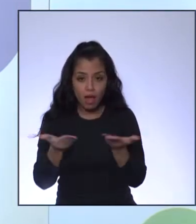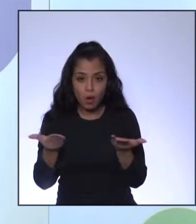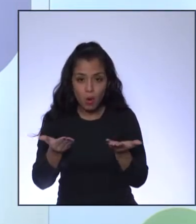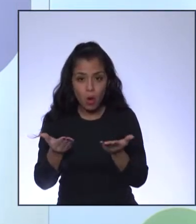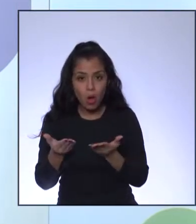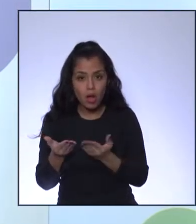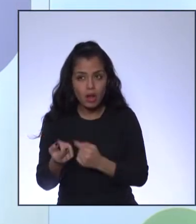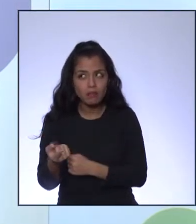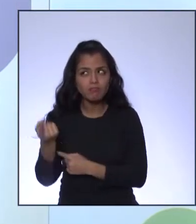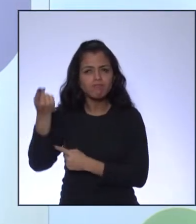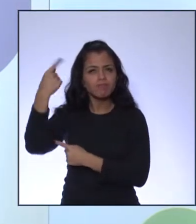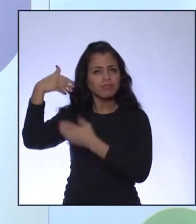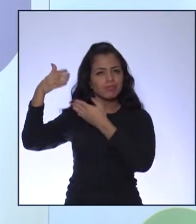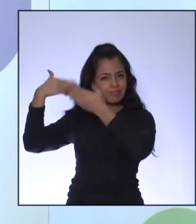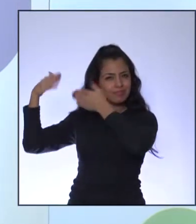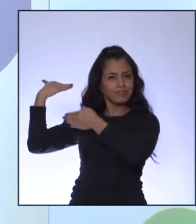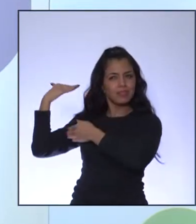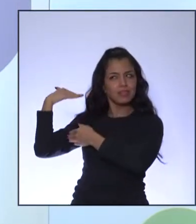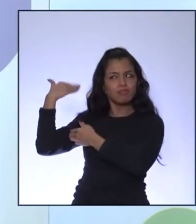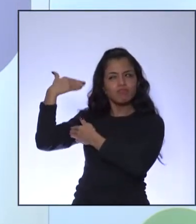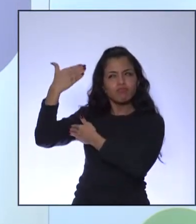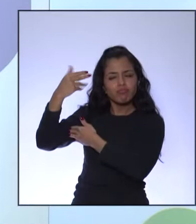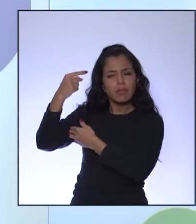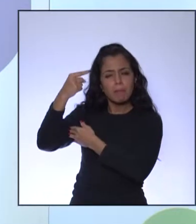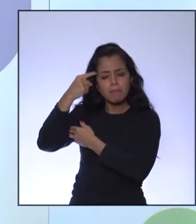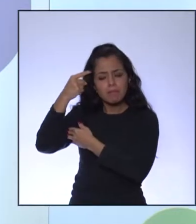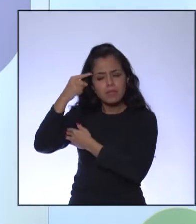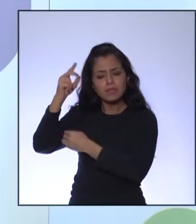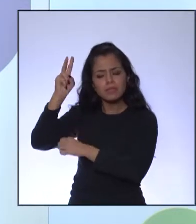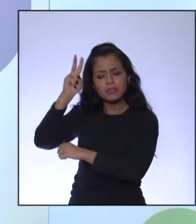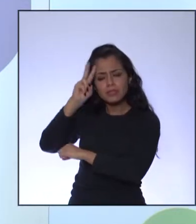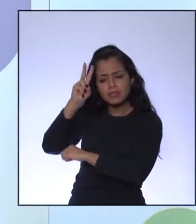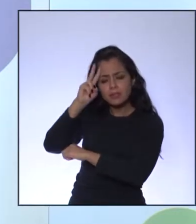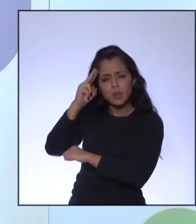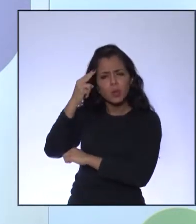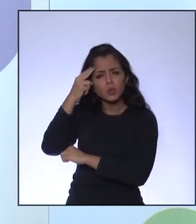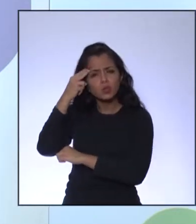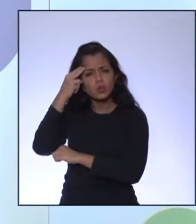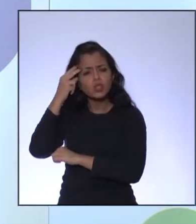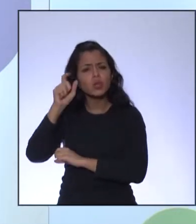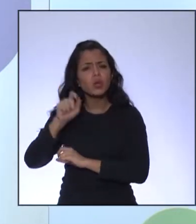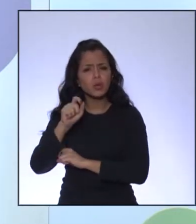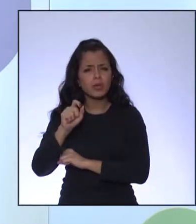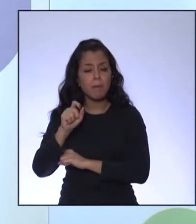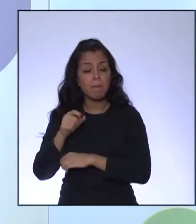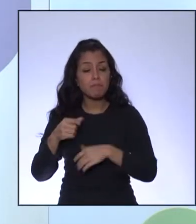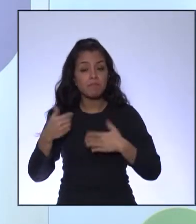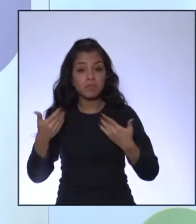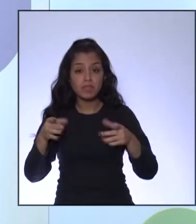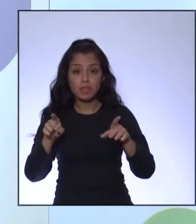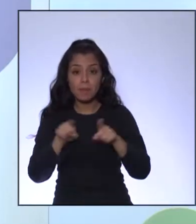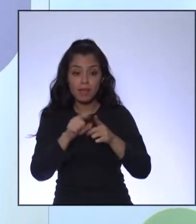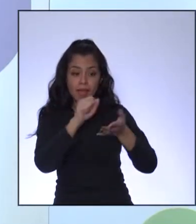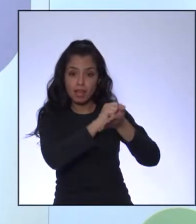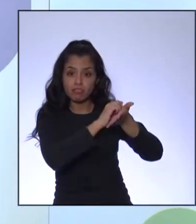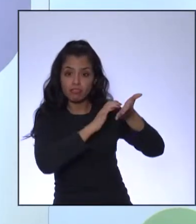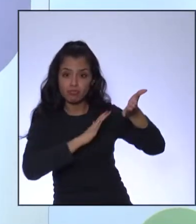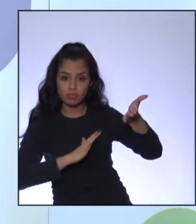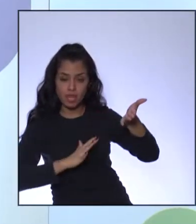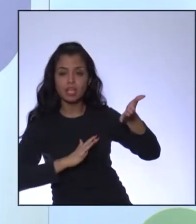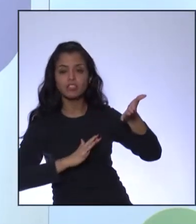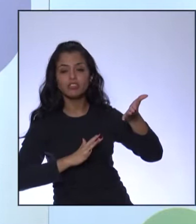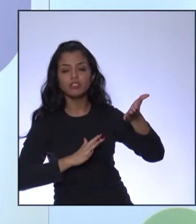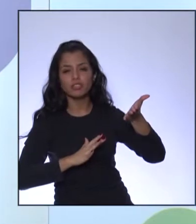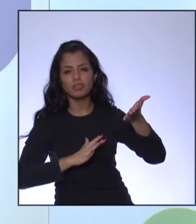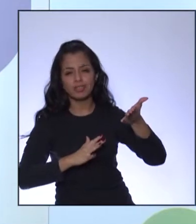relembrassem isso, trouxessem o sonho de vocês. E, para a atividade correr